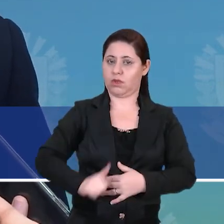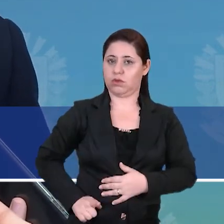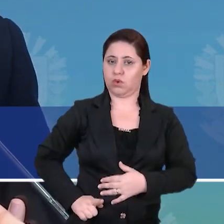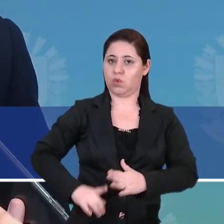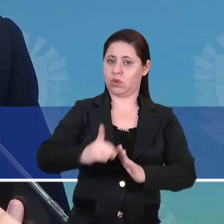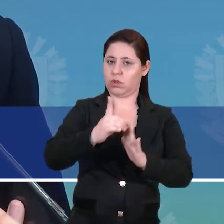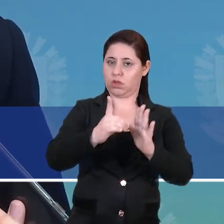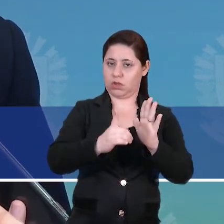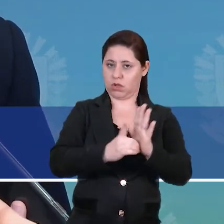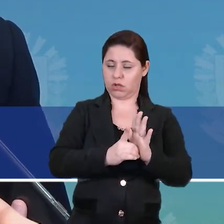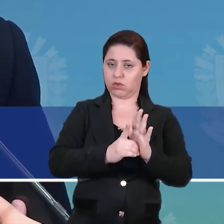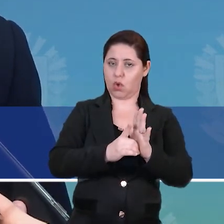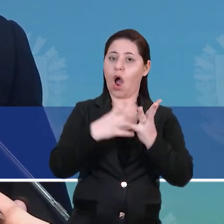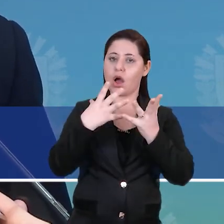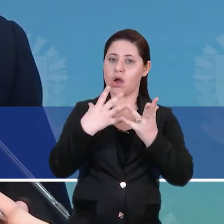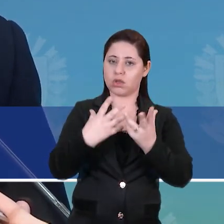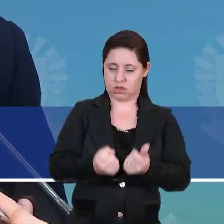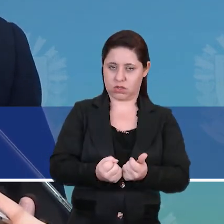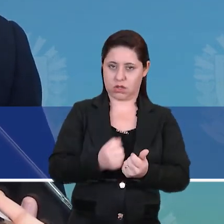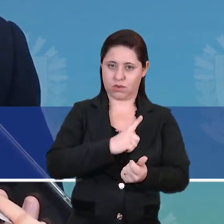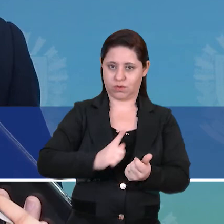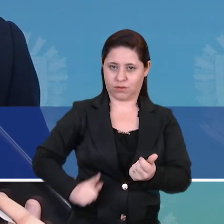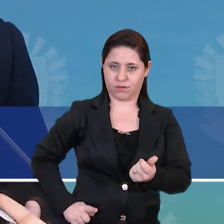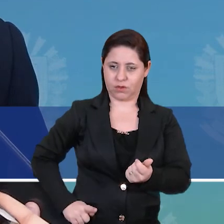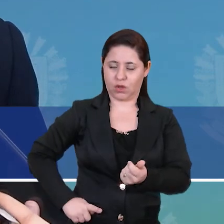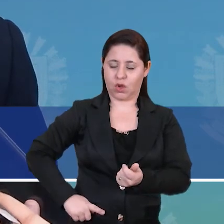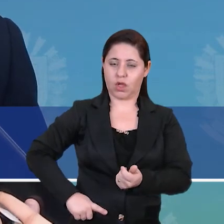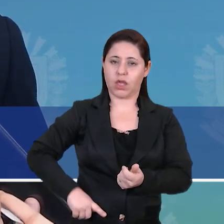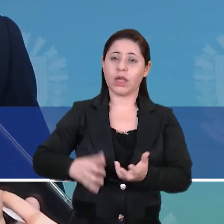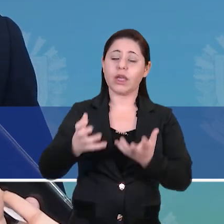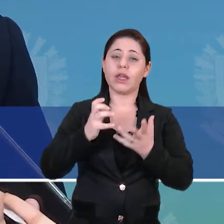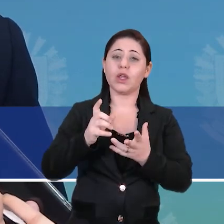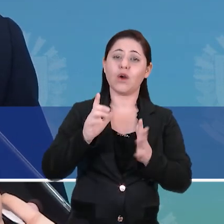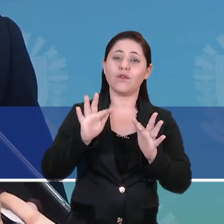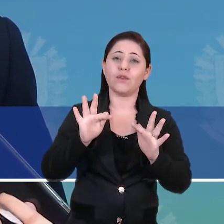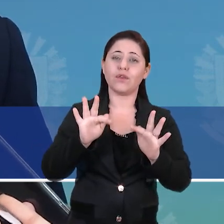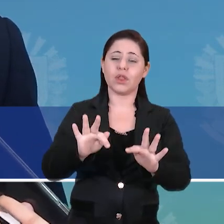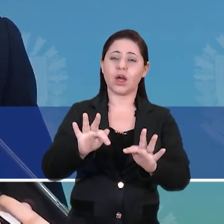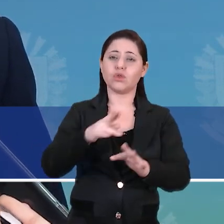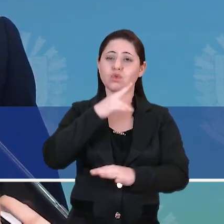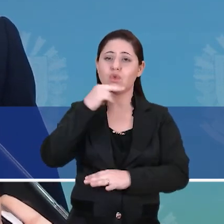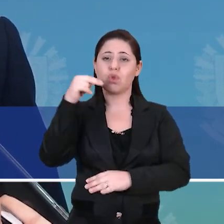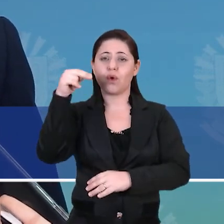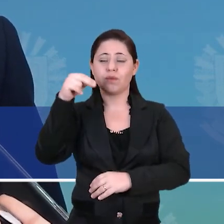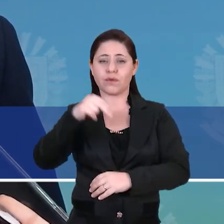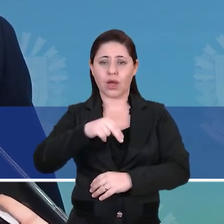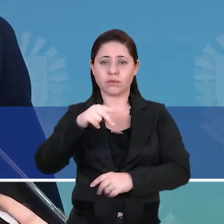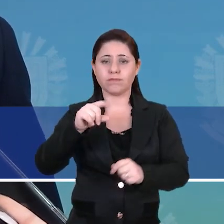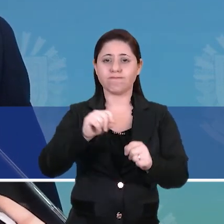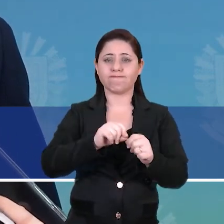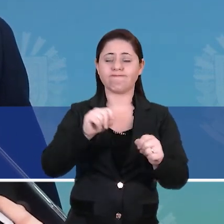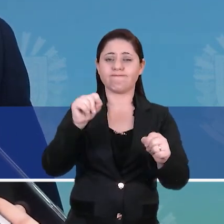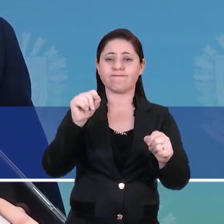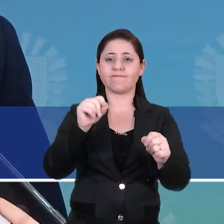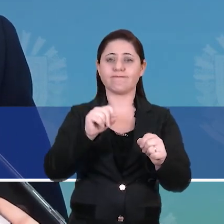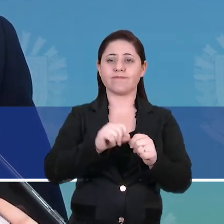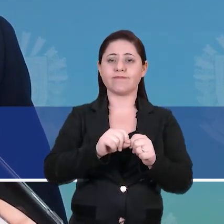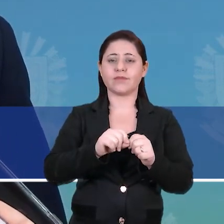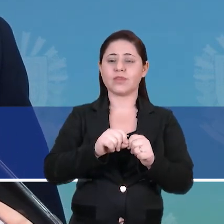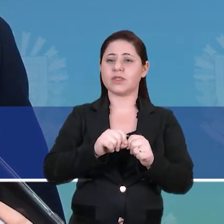de um decreto, né? Se o governo acatar essa sugestão, nós gostaríamos, então, ao final do mês de